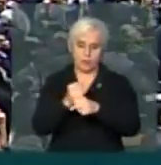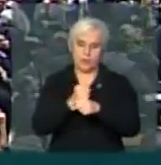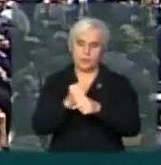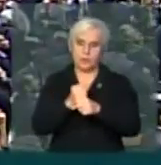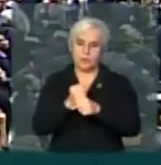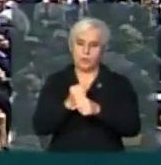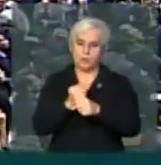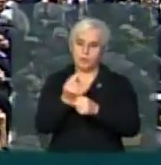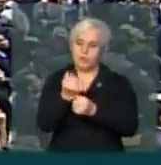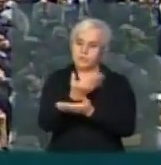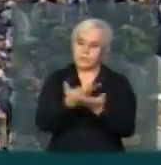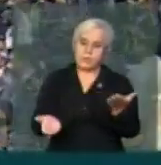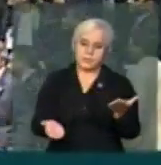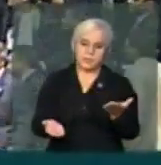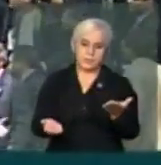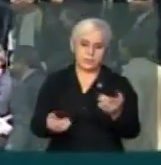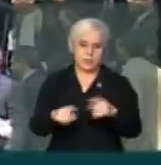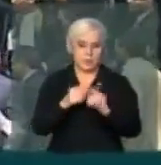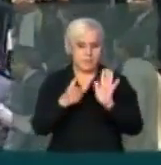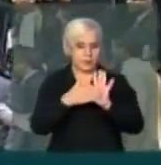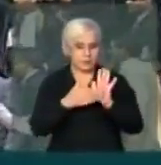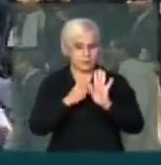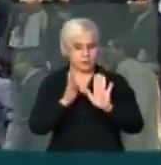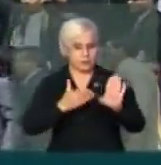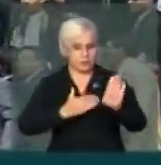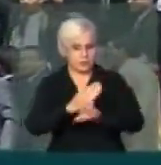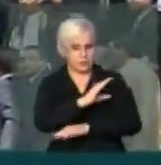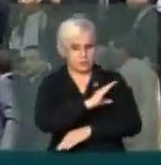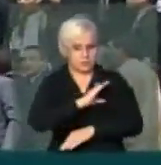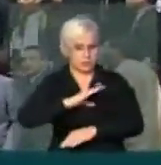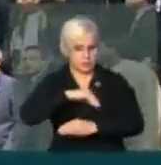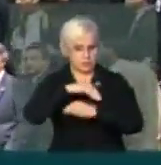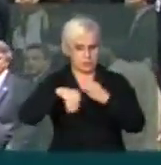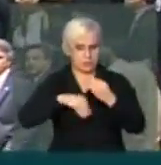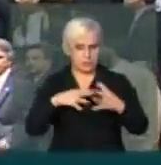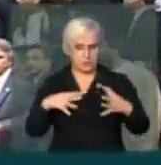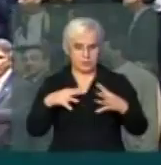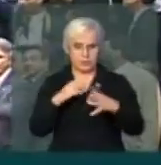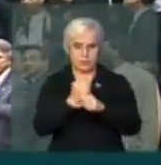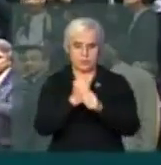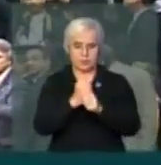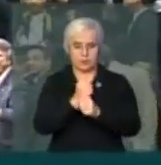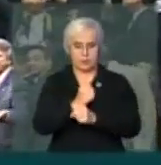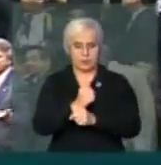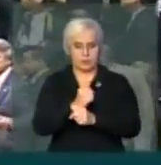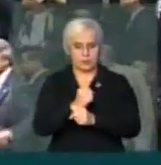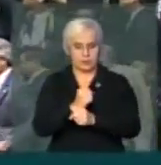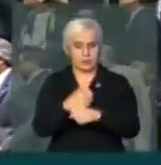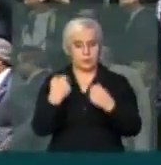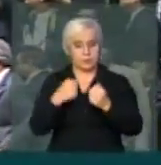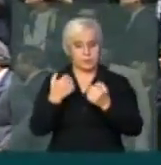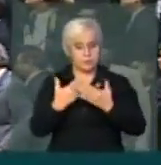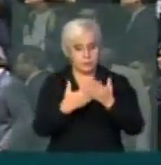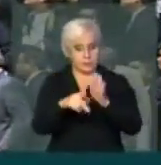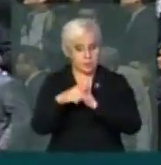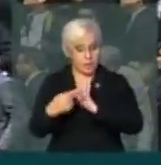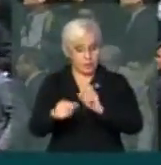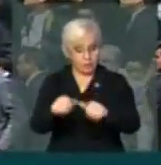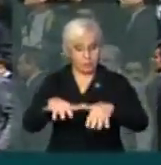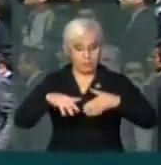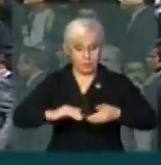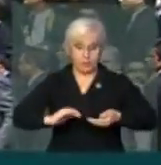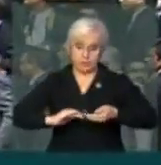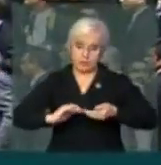que estaria dentro da lei, mas a proposta já foi aprovada na Comissão Mista de Orçamento, precisa ainda ser analisada pelo plenário do